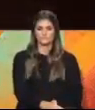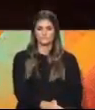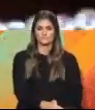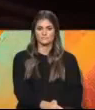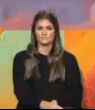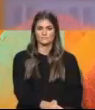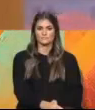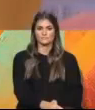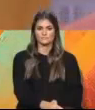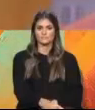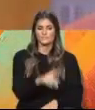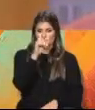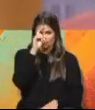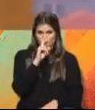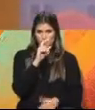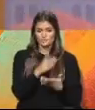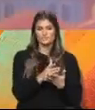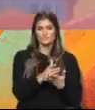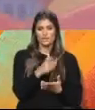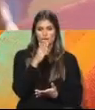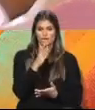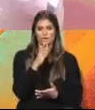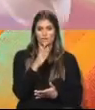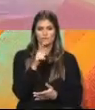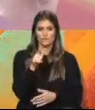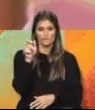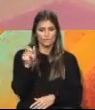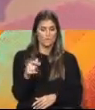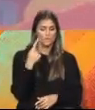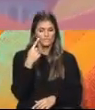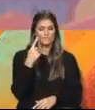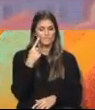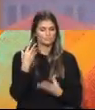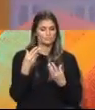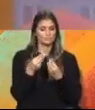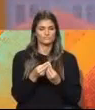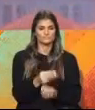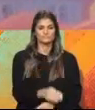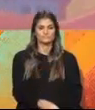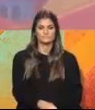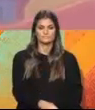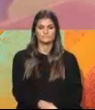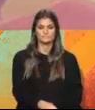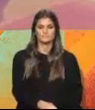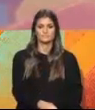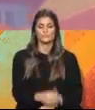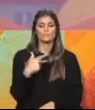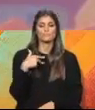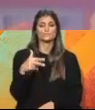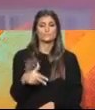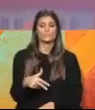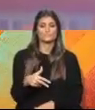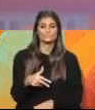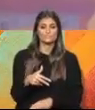recordo a mágoa, recordo a pena que com ele vivi. Um português da